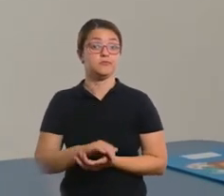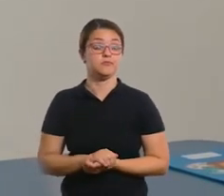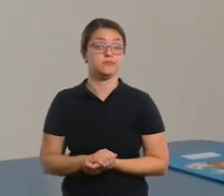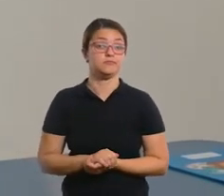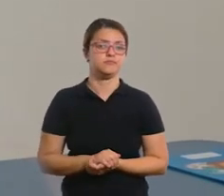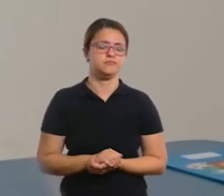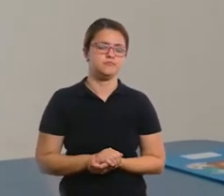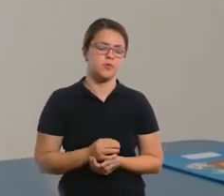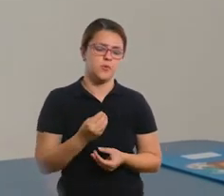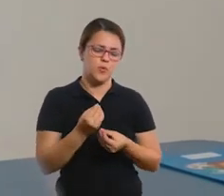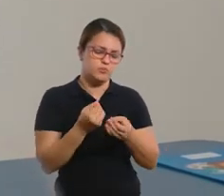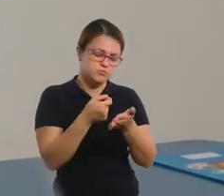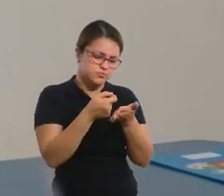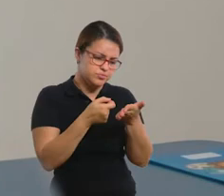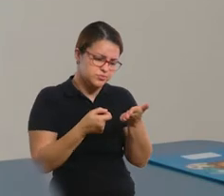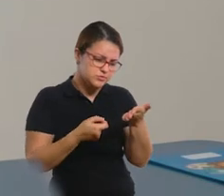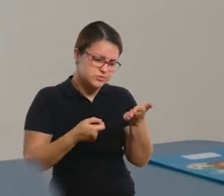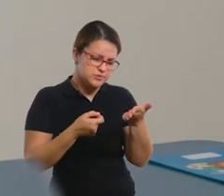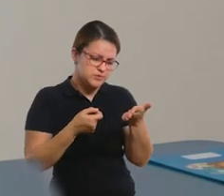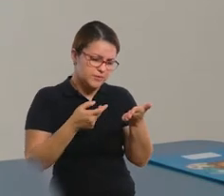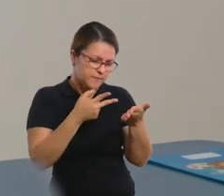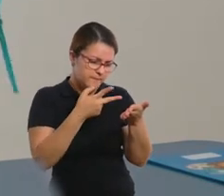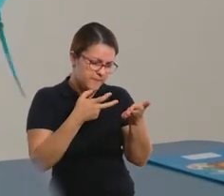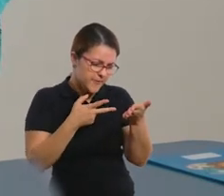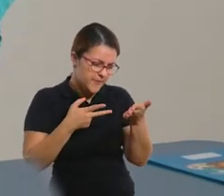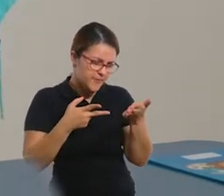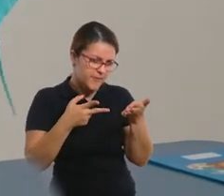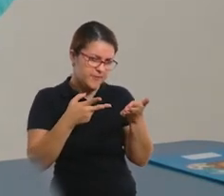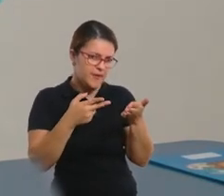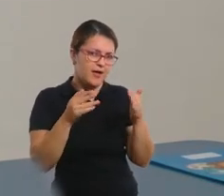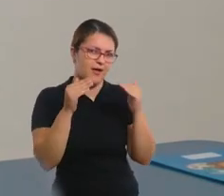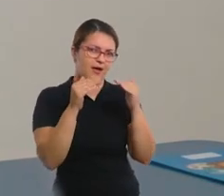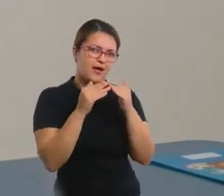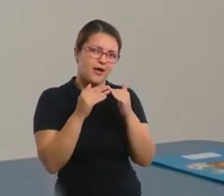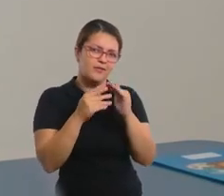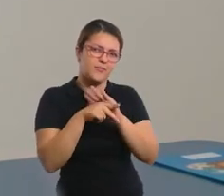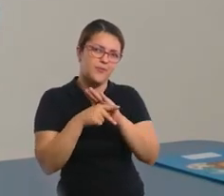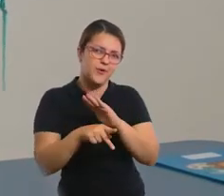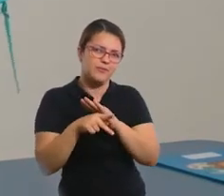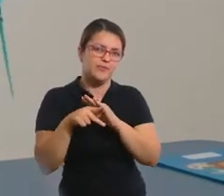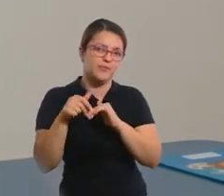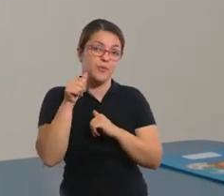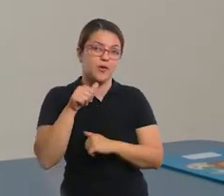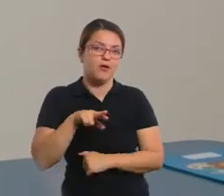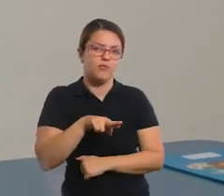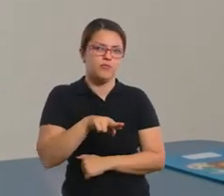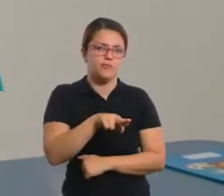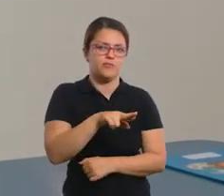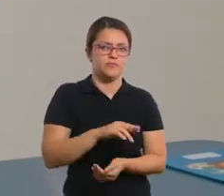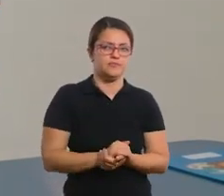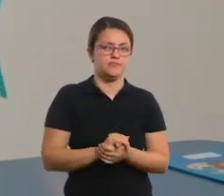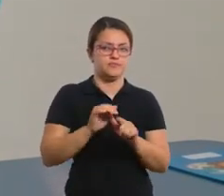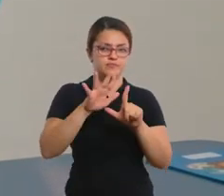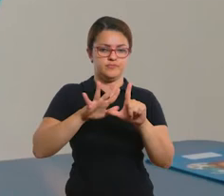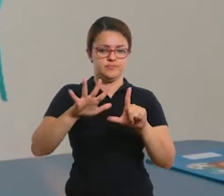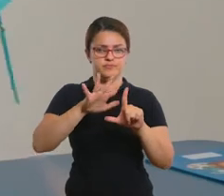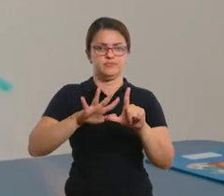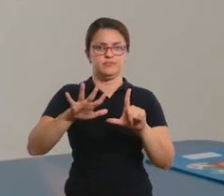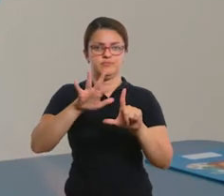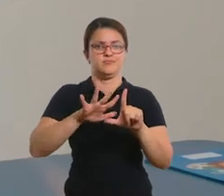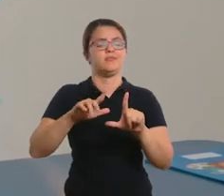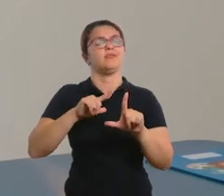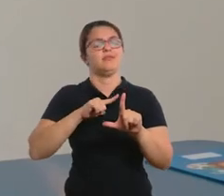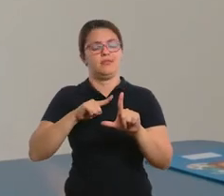criança aprecie a leitura do poema A Casa da Dona Rata. Lá também a gente tem essa imagem. Crianças com